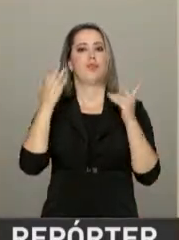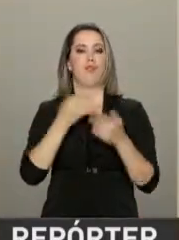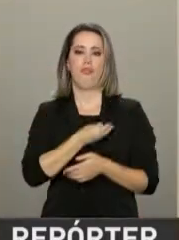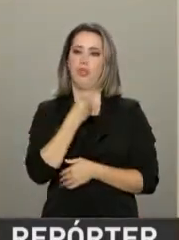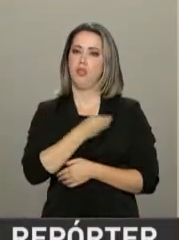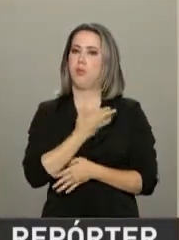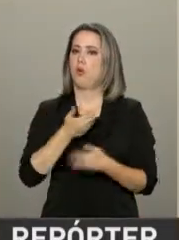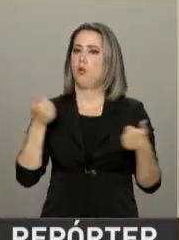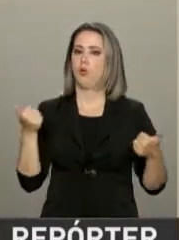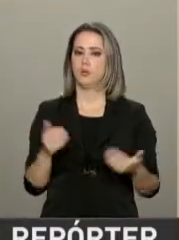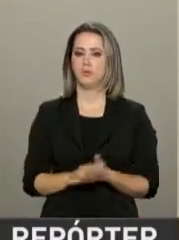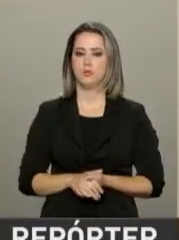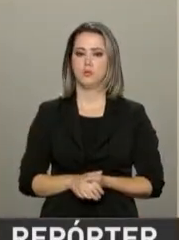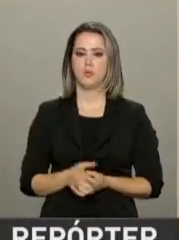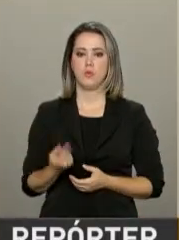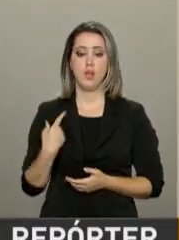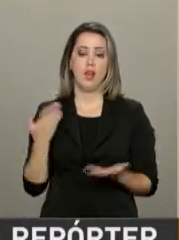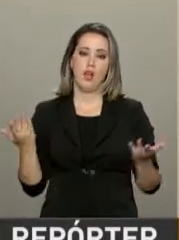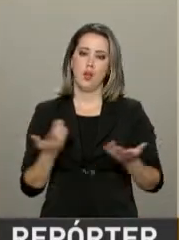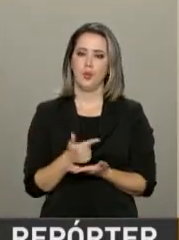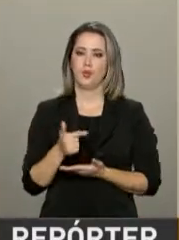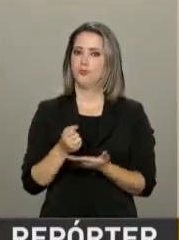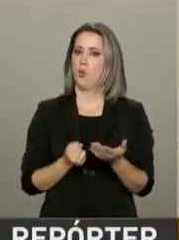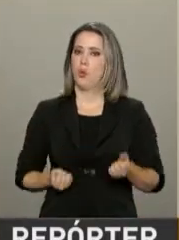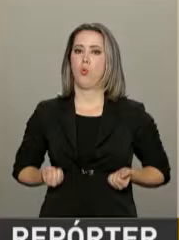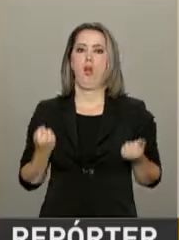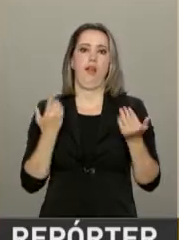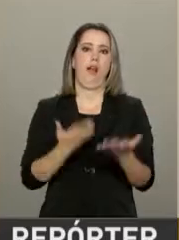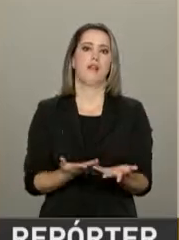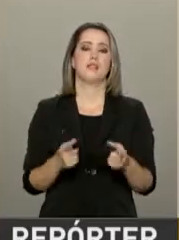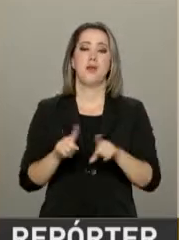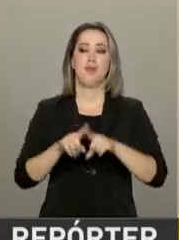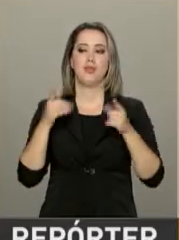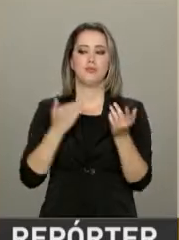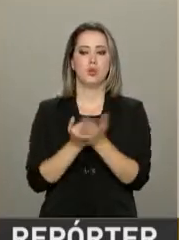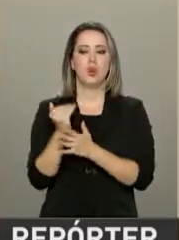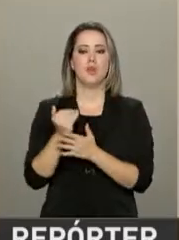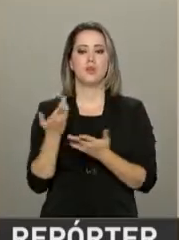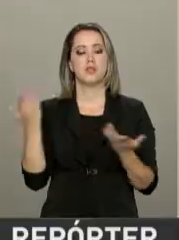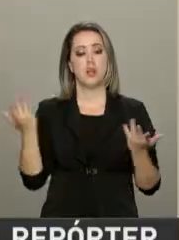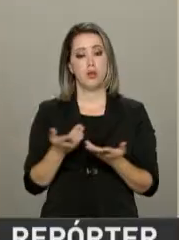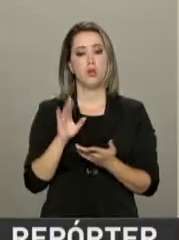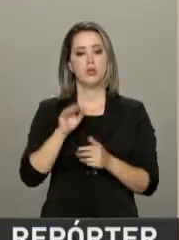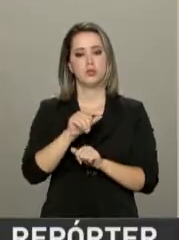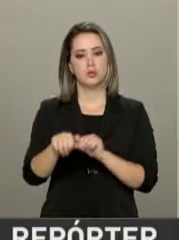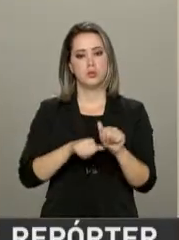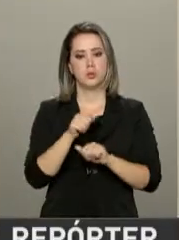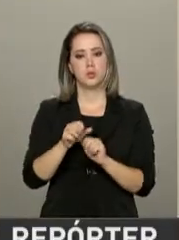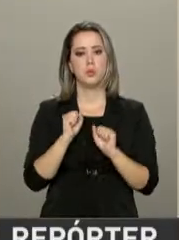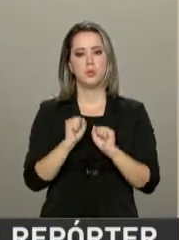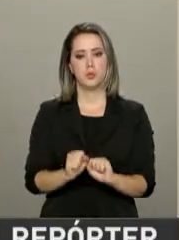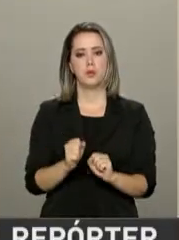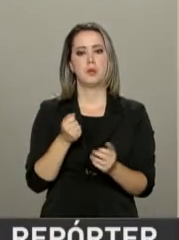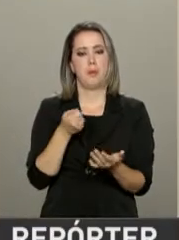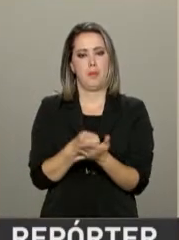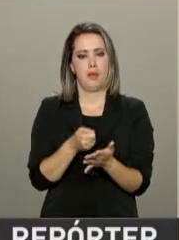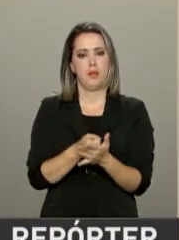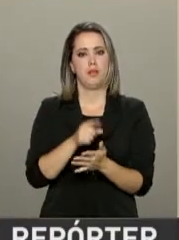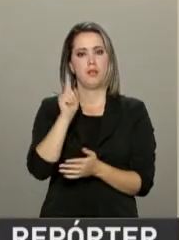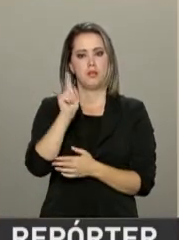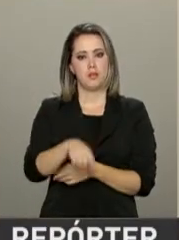agora não estou na fama no começo gastei muito e agora eu tô pegando remédio não poder pegar o remédio amargo